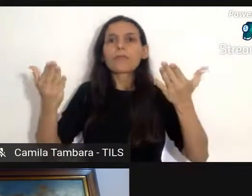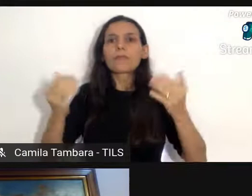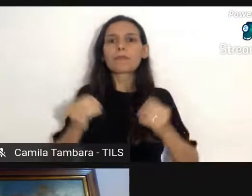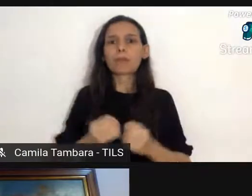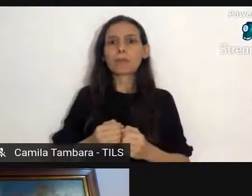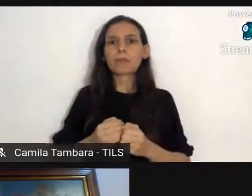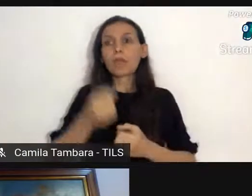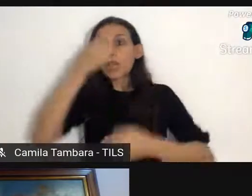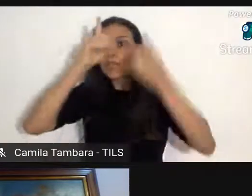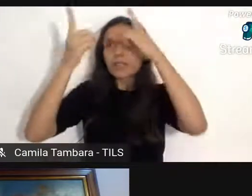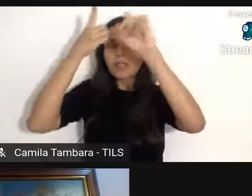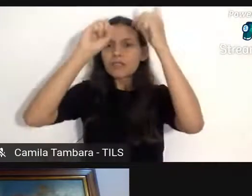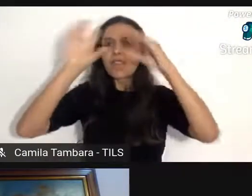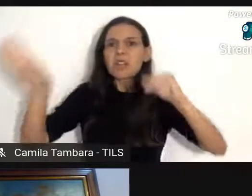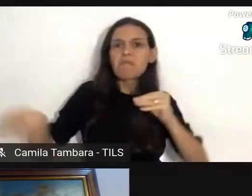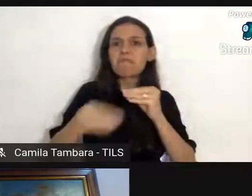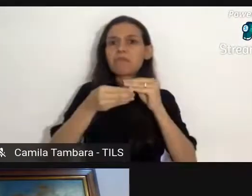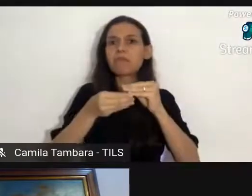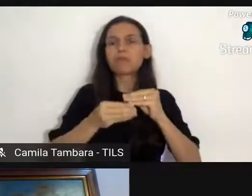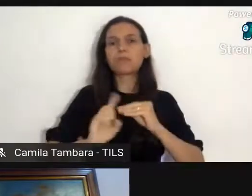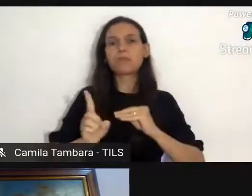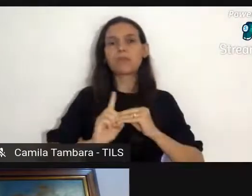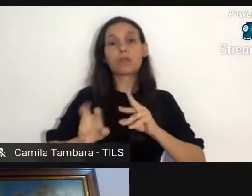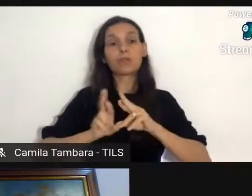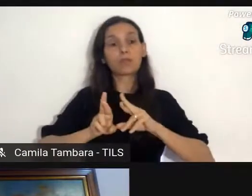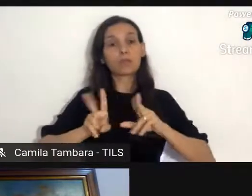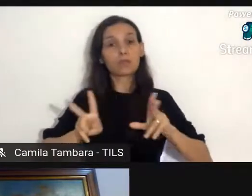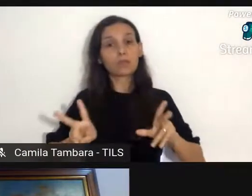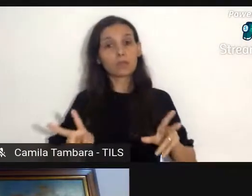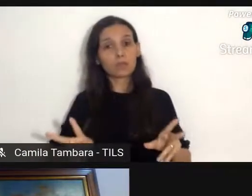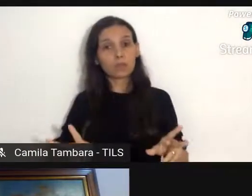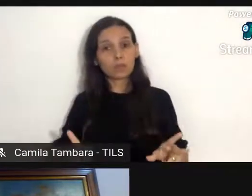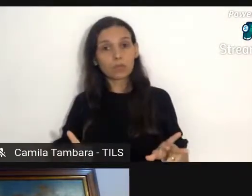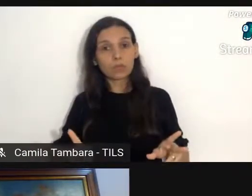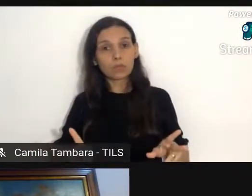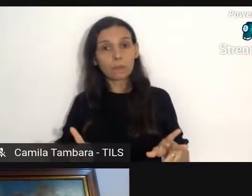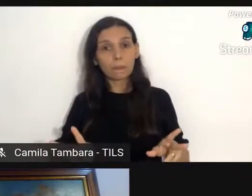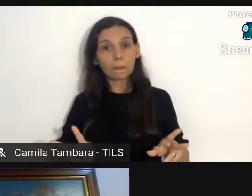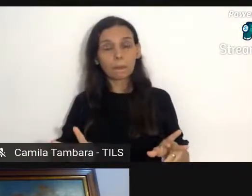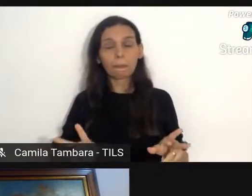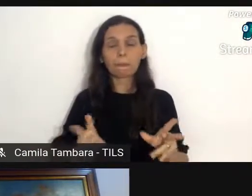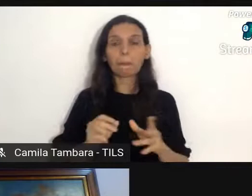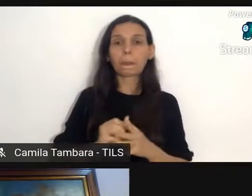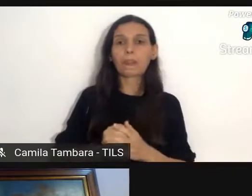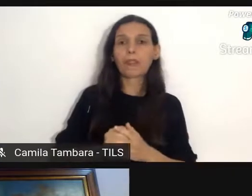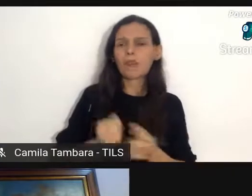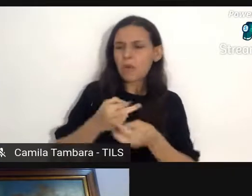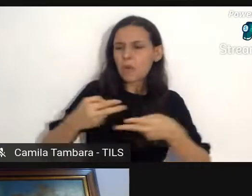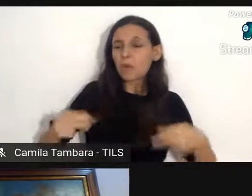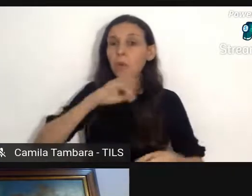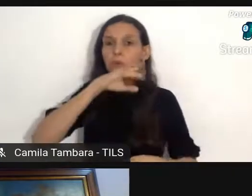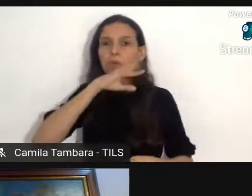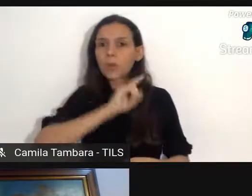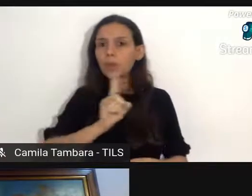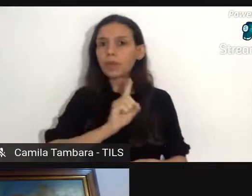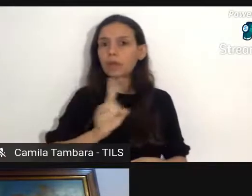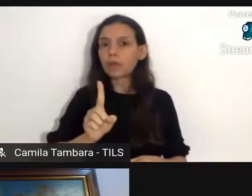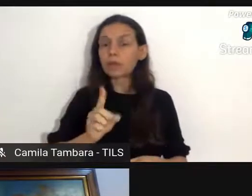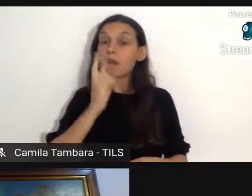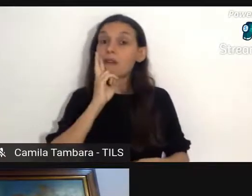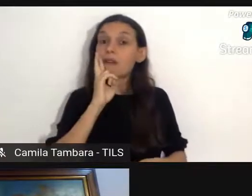remendo, né? Criatividade não é precarização. Criatividade é dar